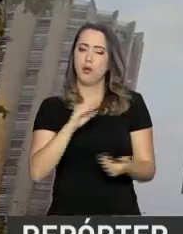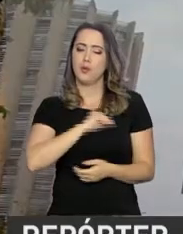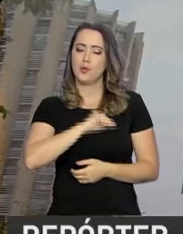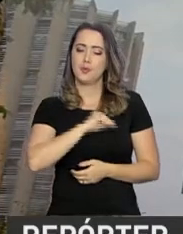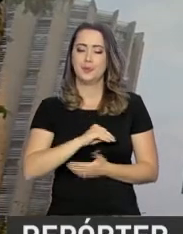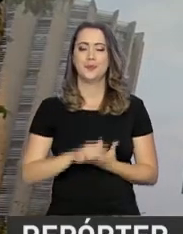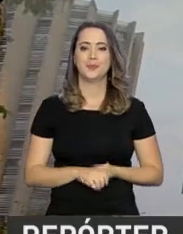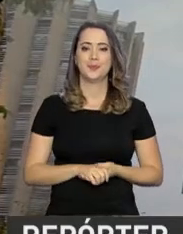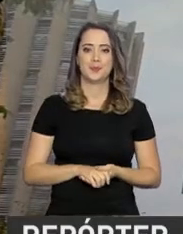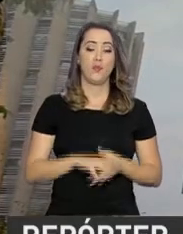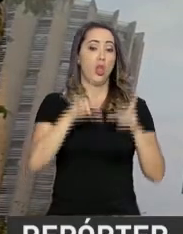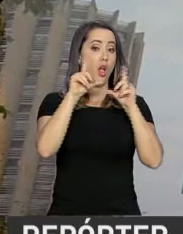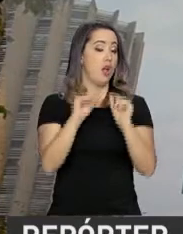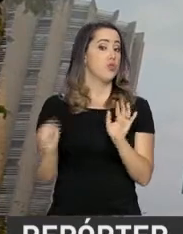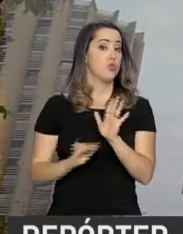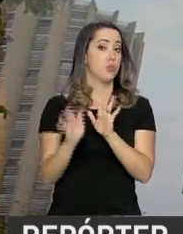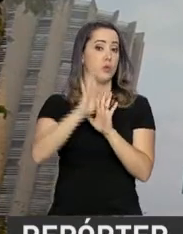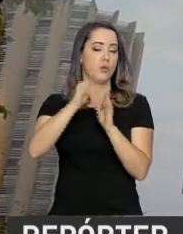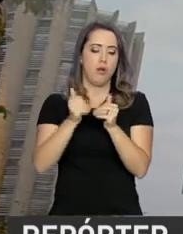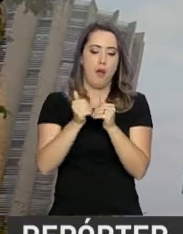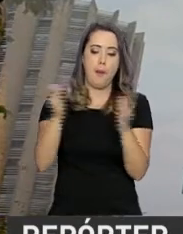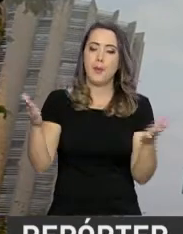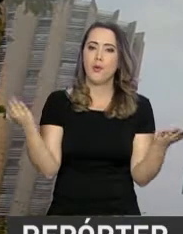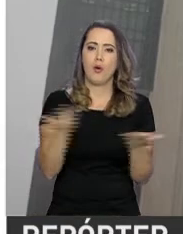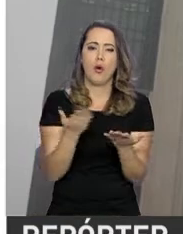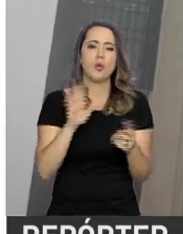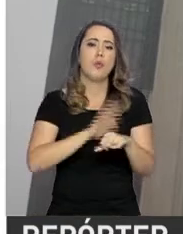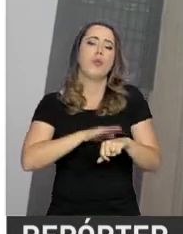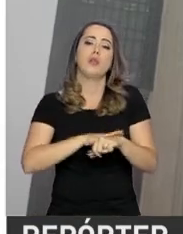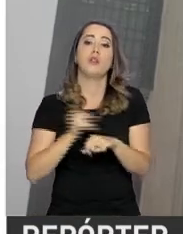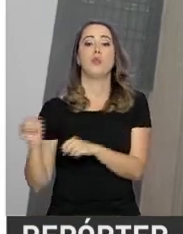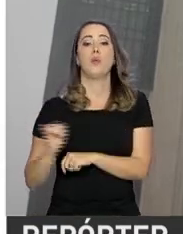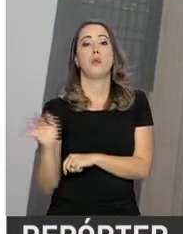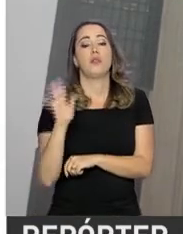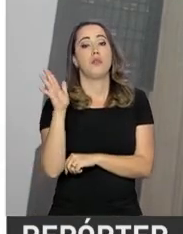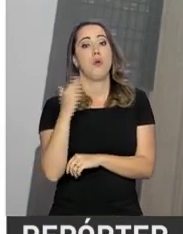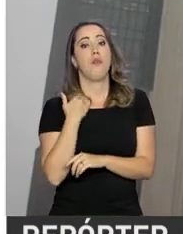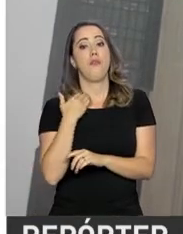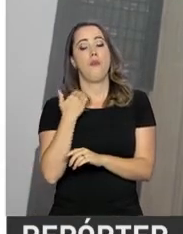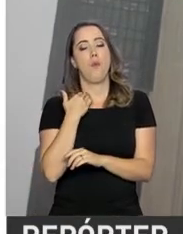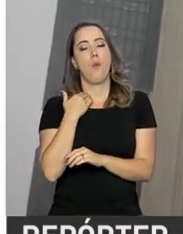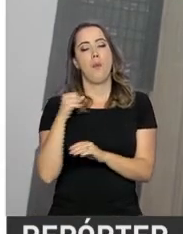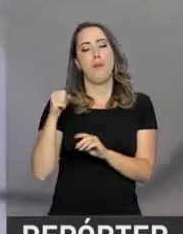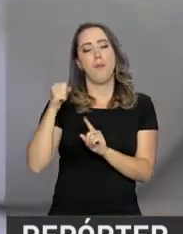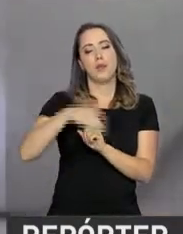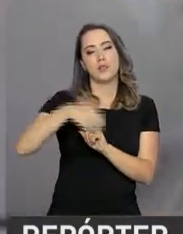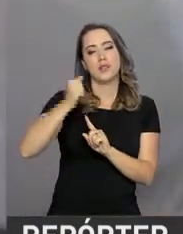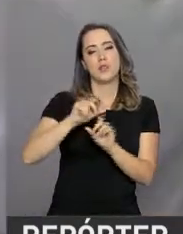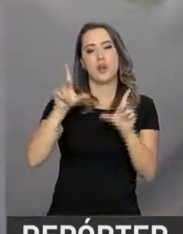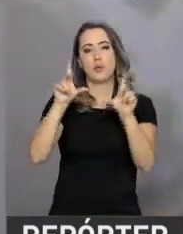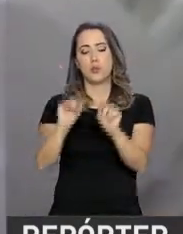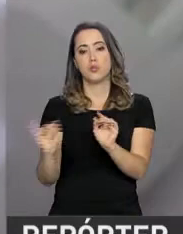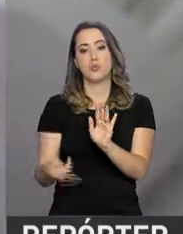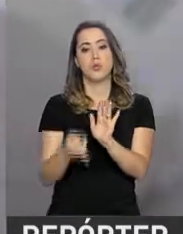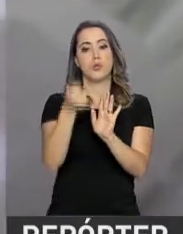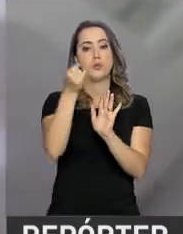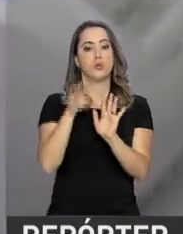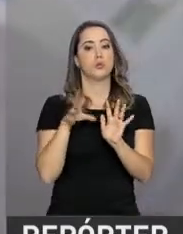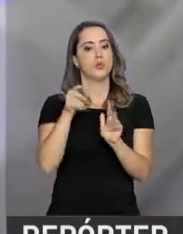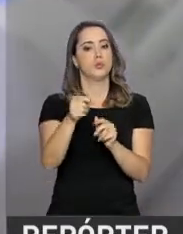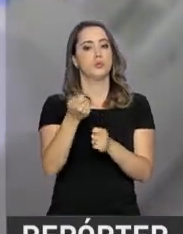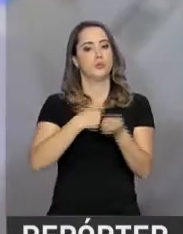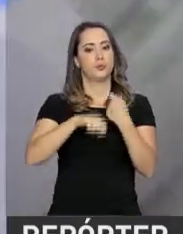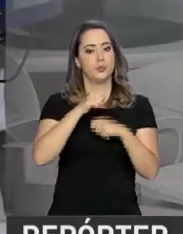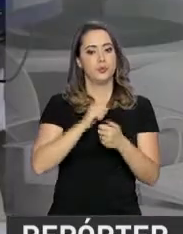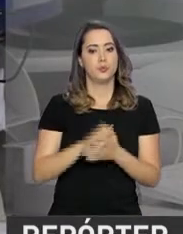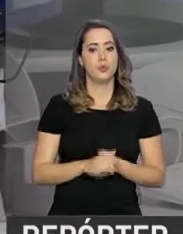A queda da inflação abriu espaço para o Banco Central reduzir a taxa básica de juros, que é uma referência para toda a